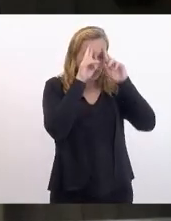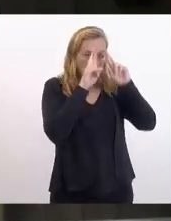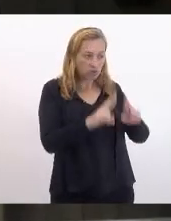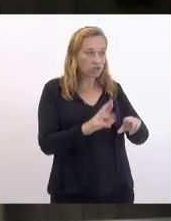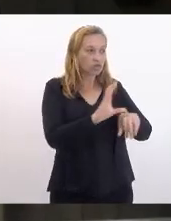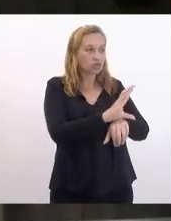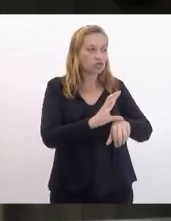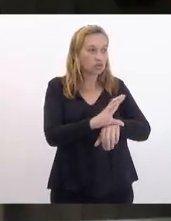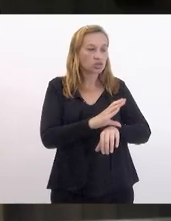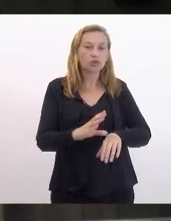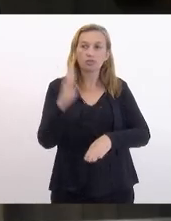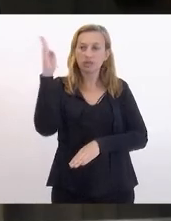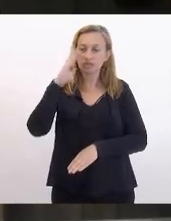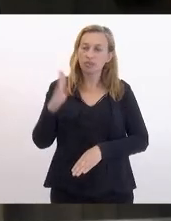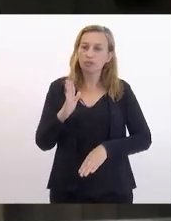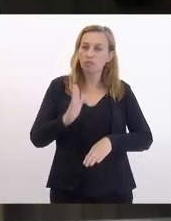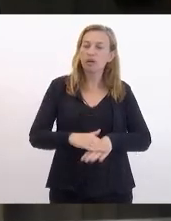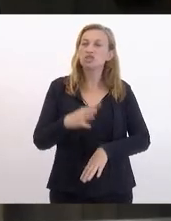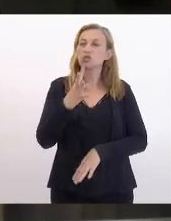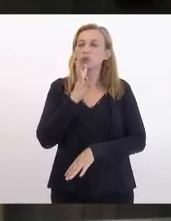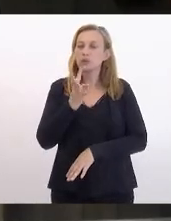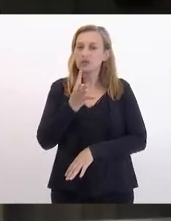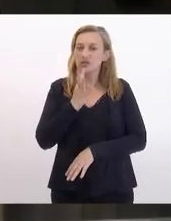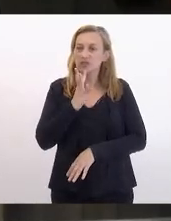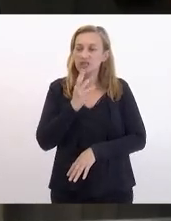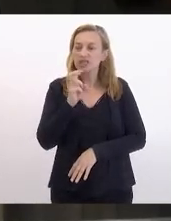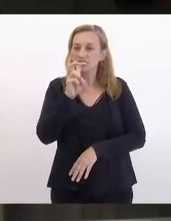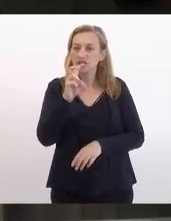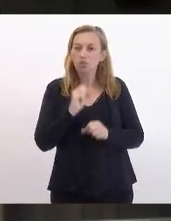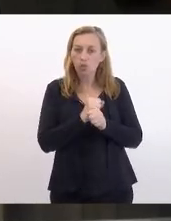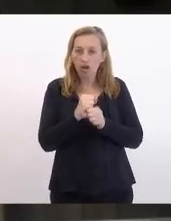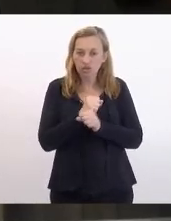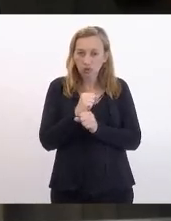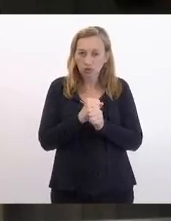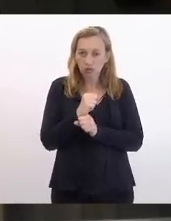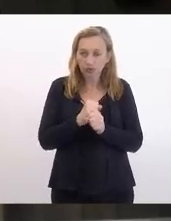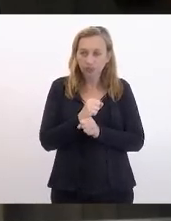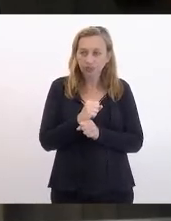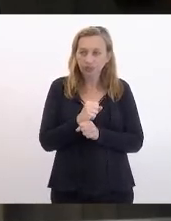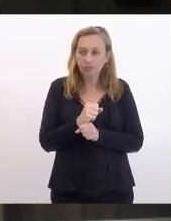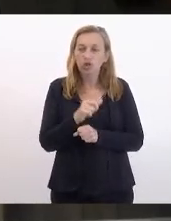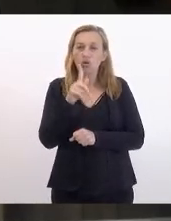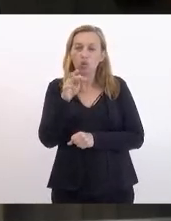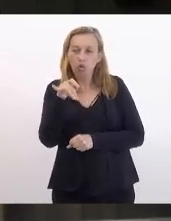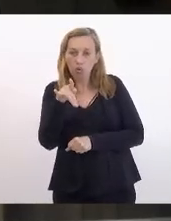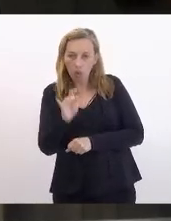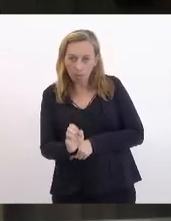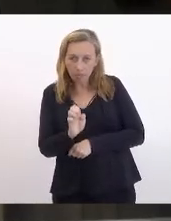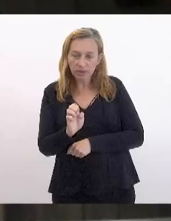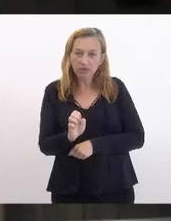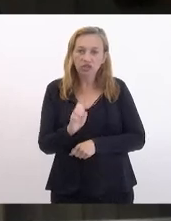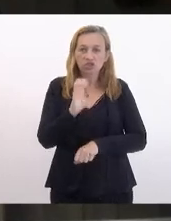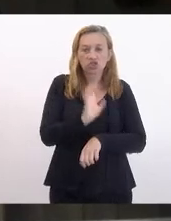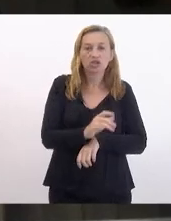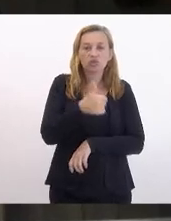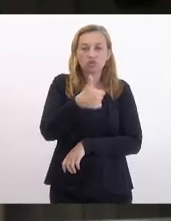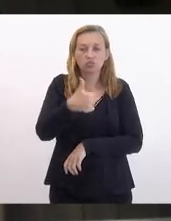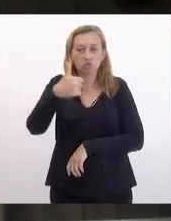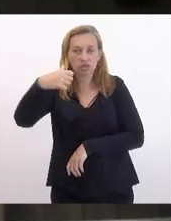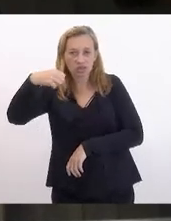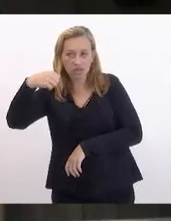por mais que a gente reconheça que há cinco anos desde o golpe de estado de 2016